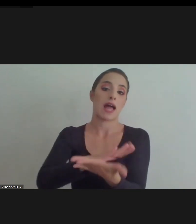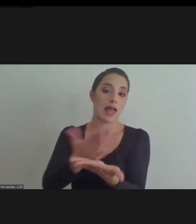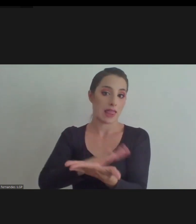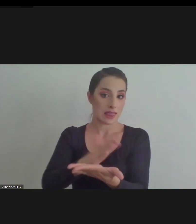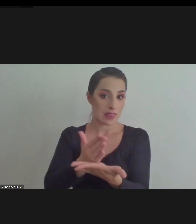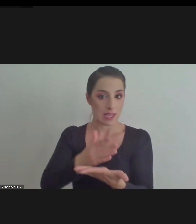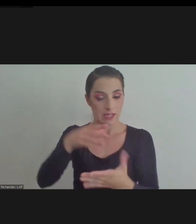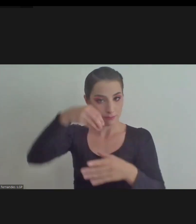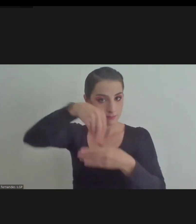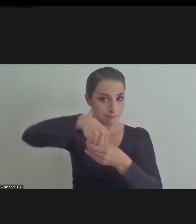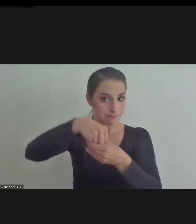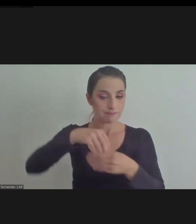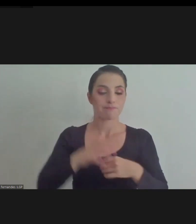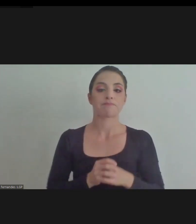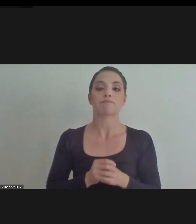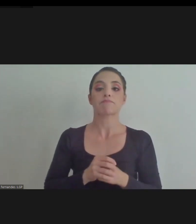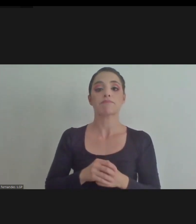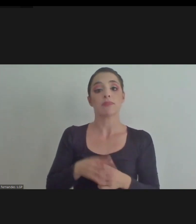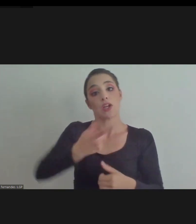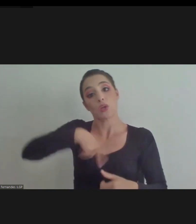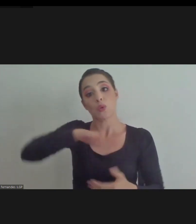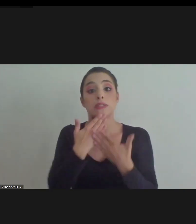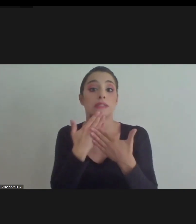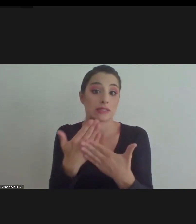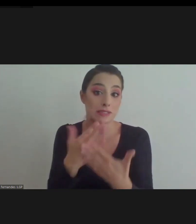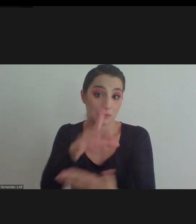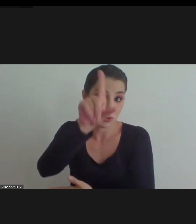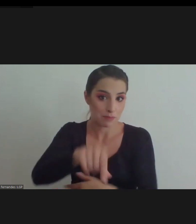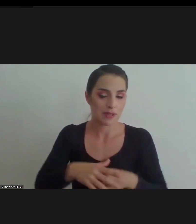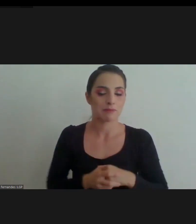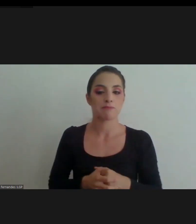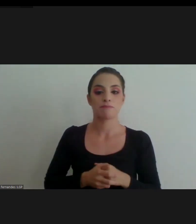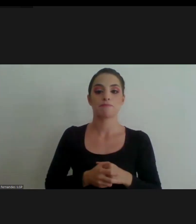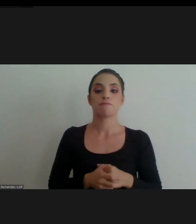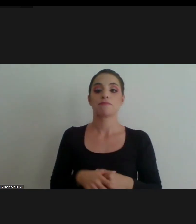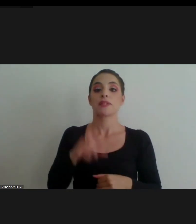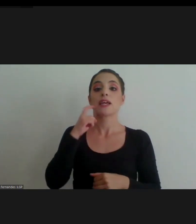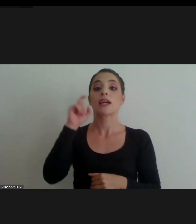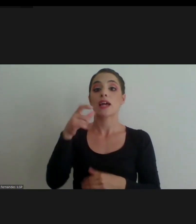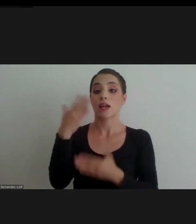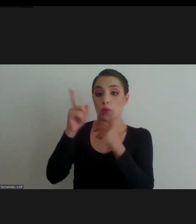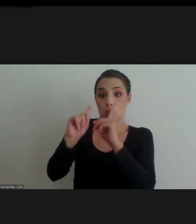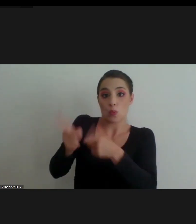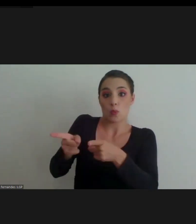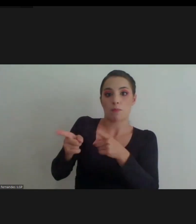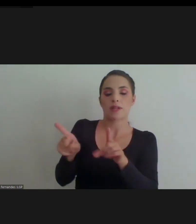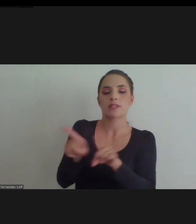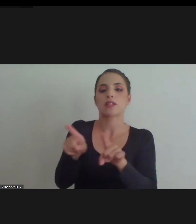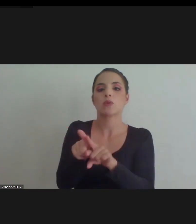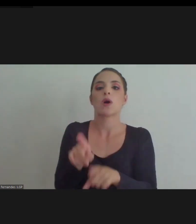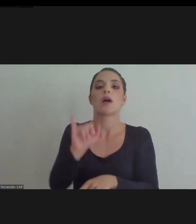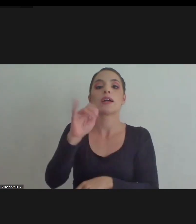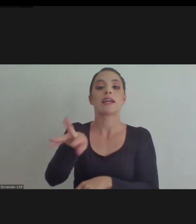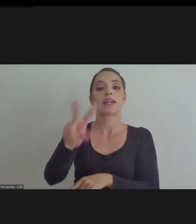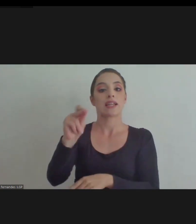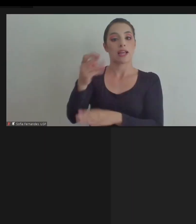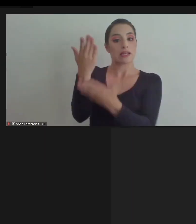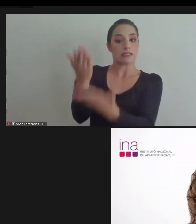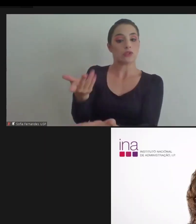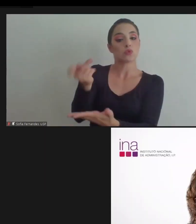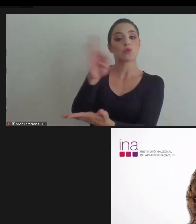de Língua Gestual Portuguesa, a quem agradecemos desde já. Tem a palavra a vogal do Conselho Diretivo do INA, Sofia